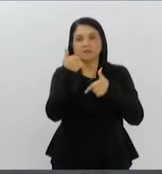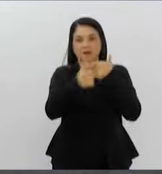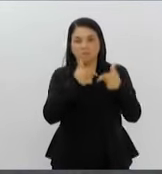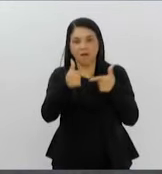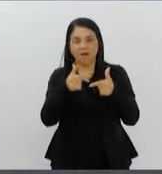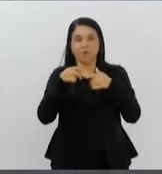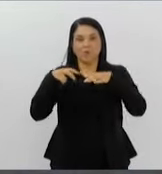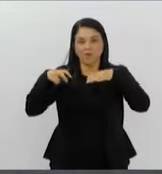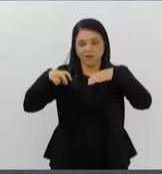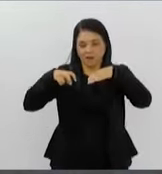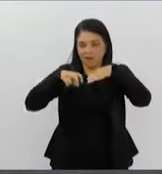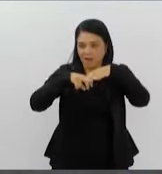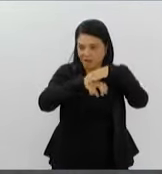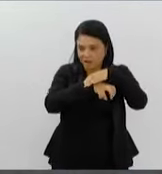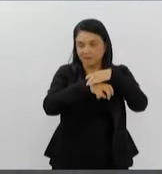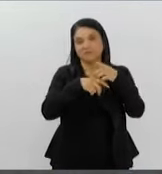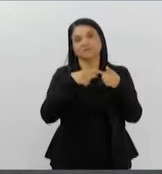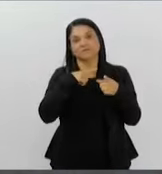chegou a fazer